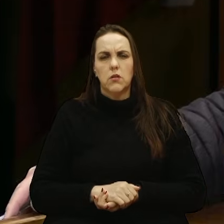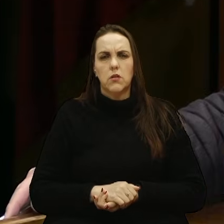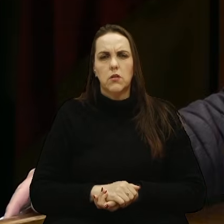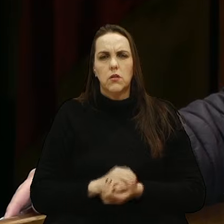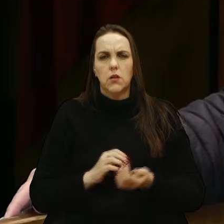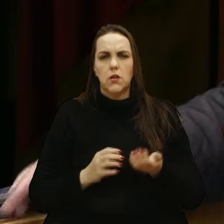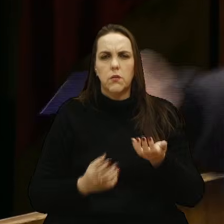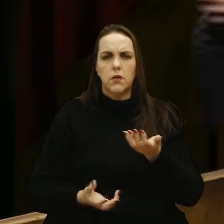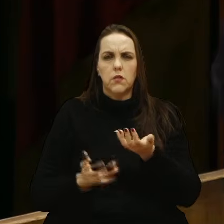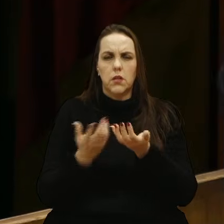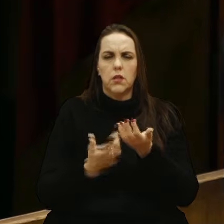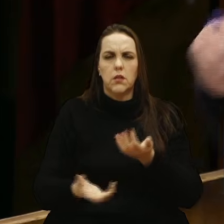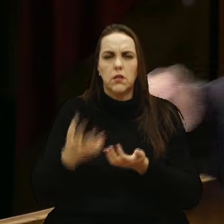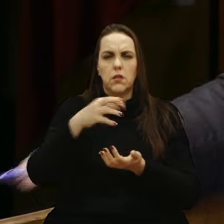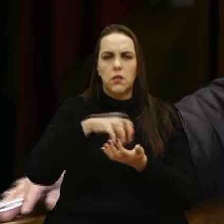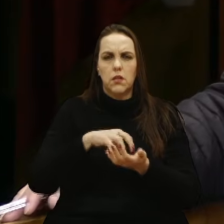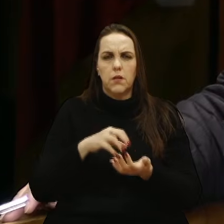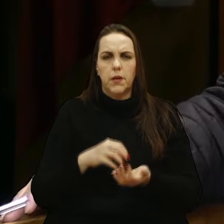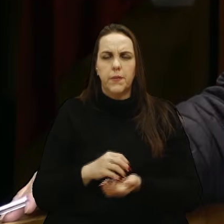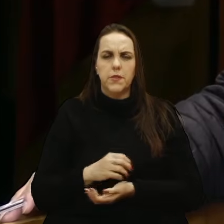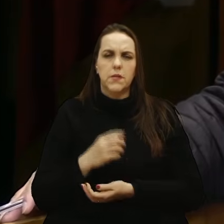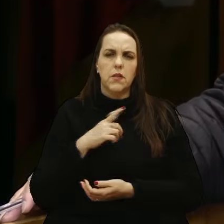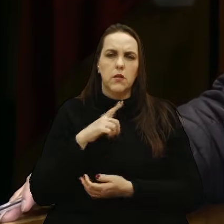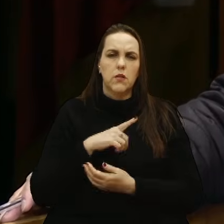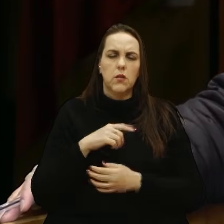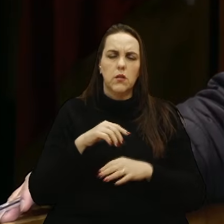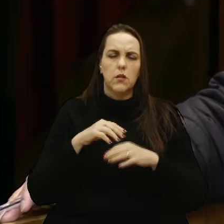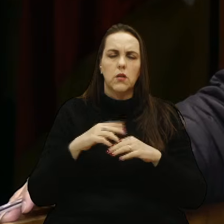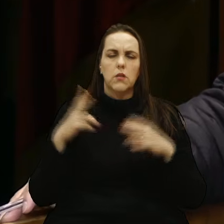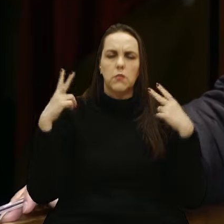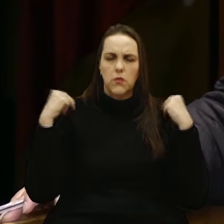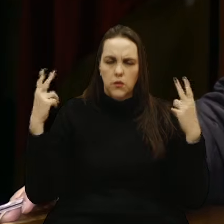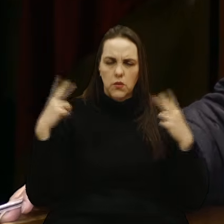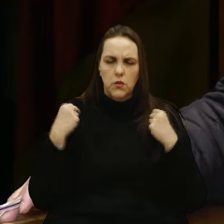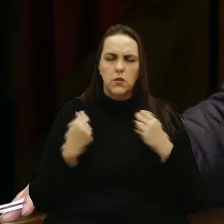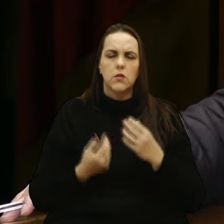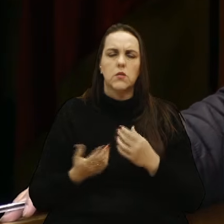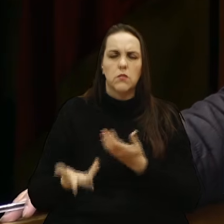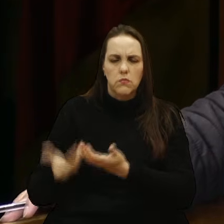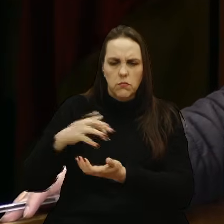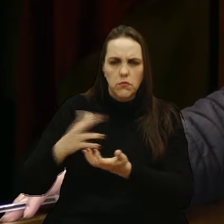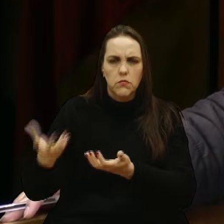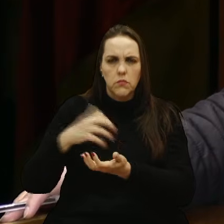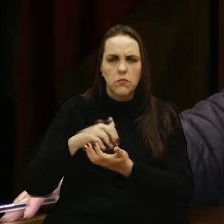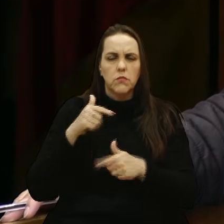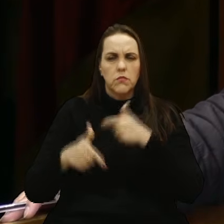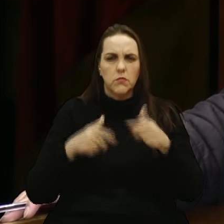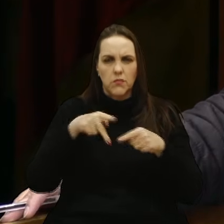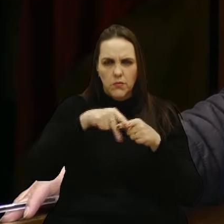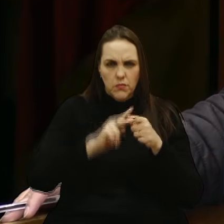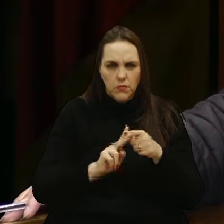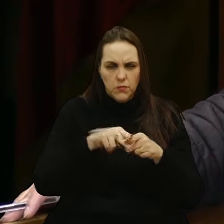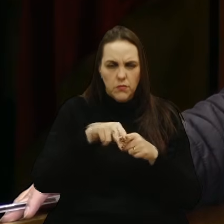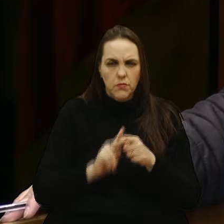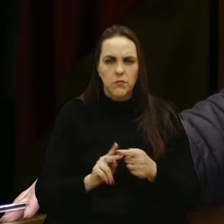coleta, seja os motoristas, sejam aqueles que estão trabalhando lá na mecânica.